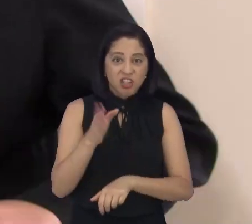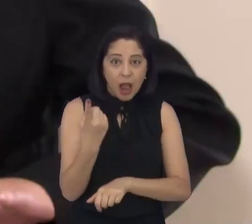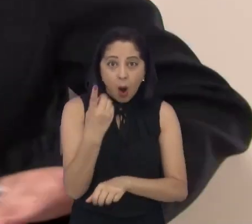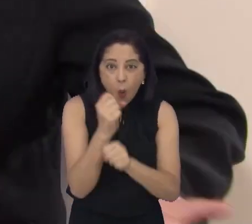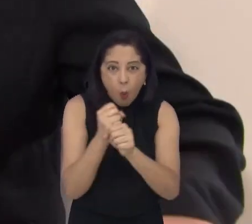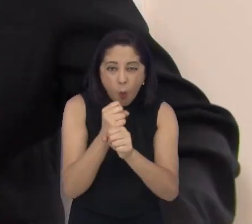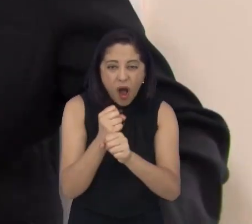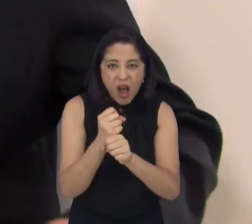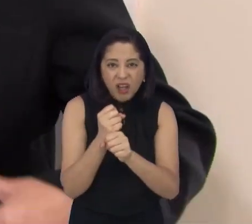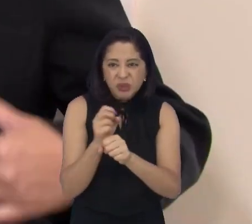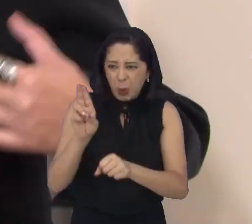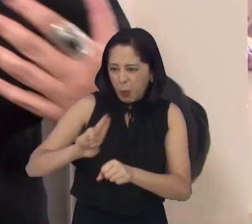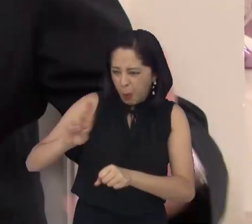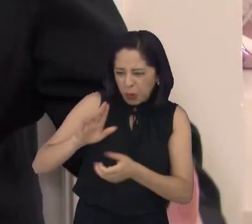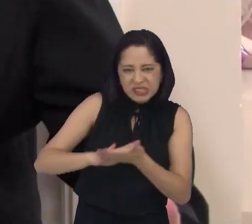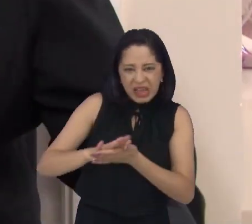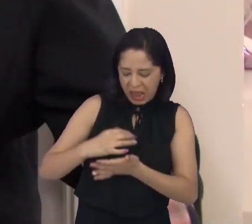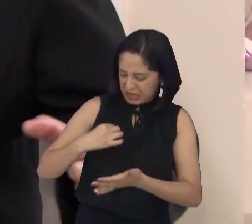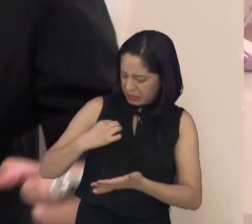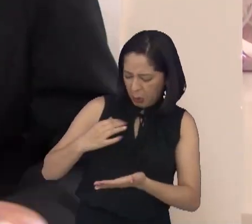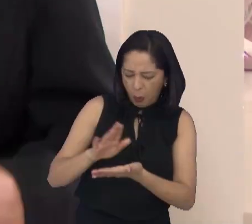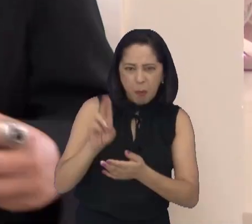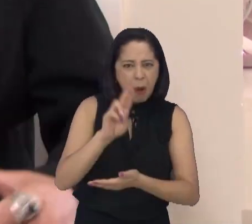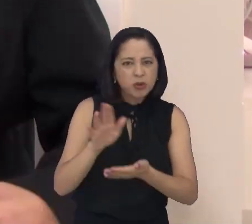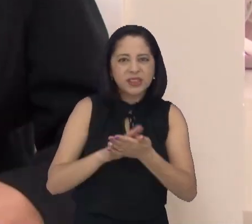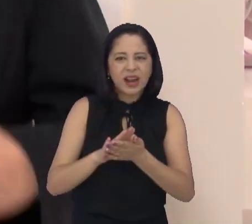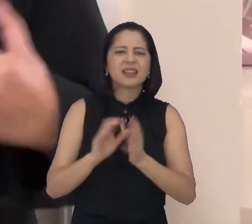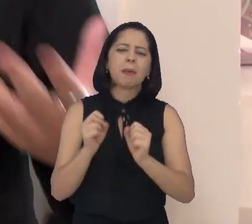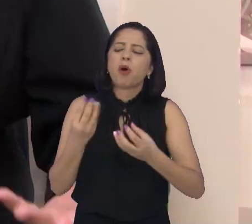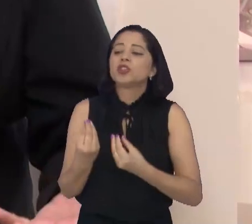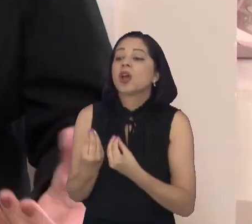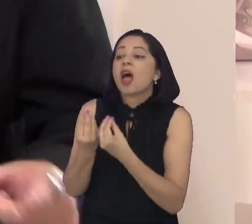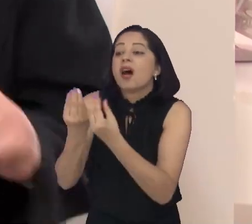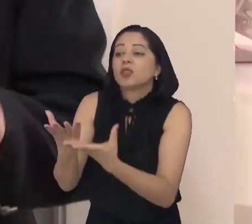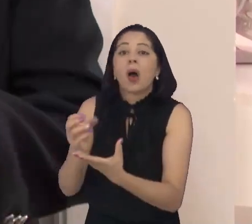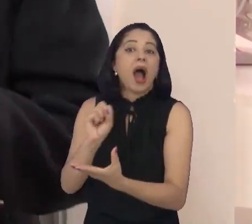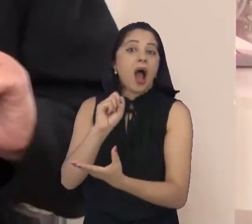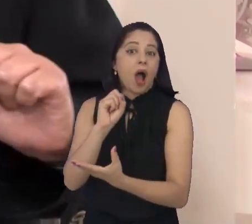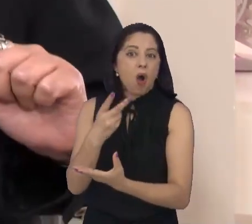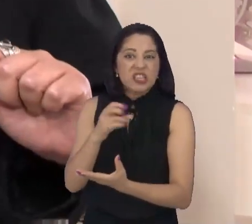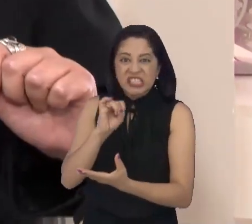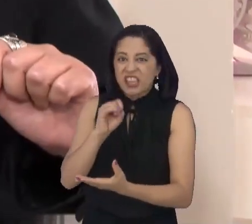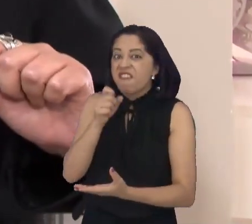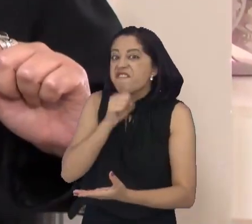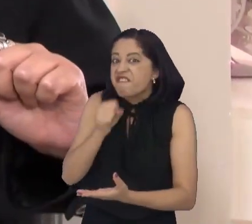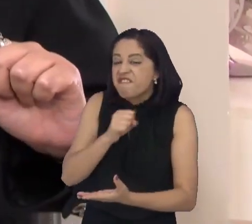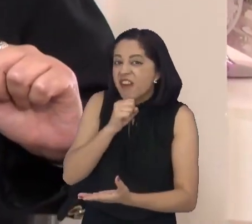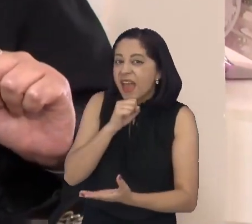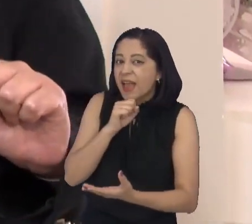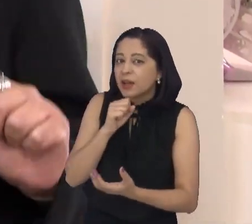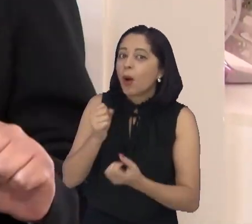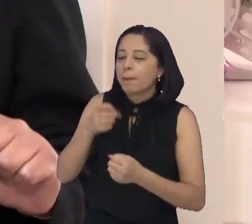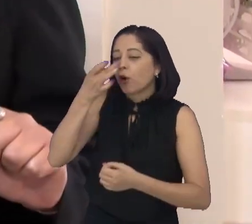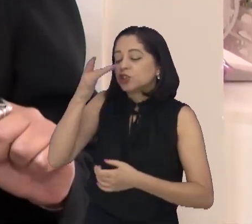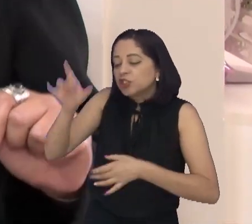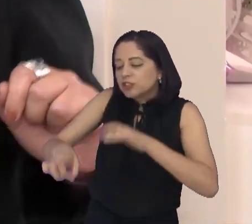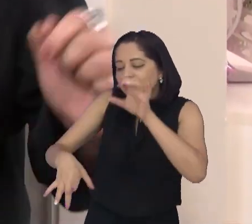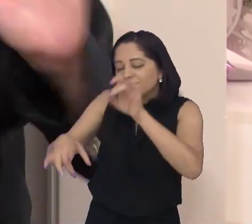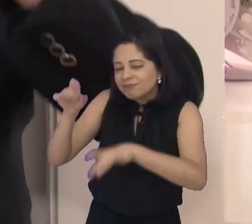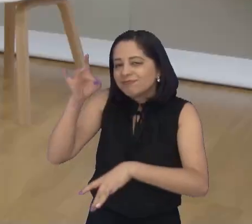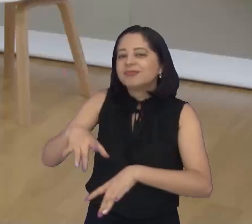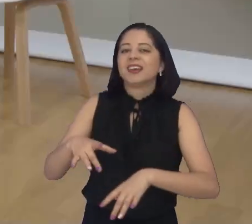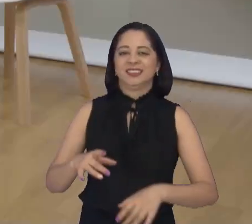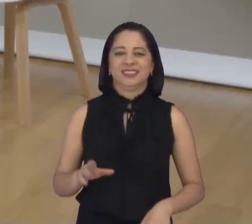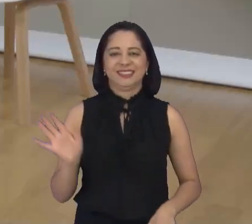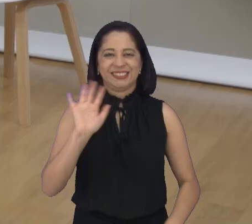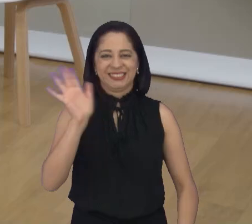usa mais, dispensa, põe para doação. Se tá muito velho, joga fora, porque para doação também não dá para dar qualquer coisa, não. Fico por aqui,